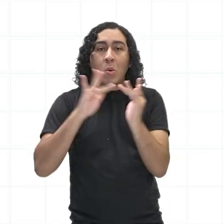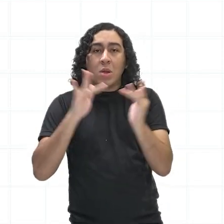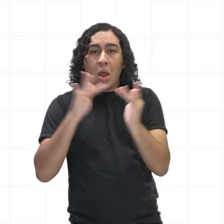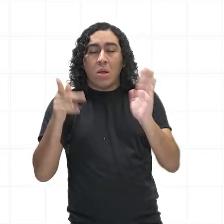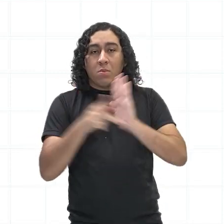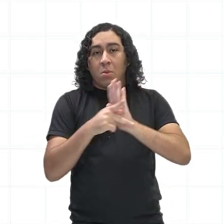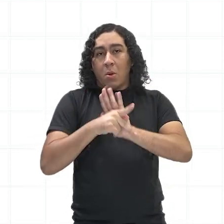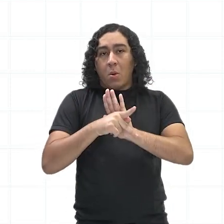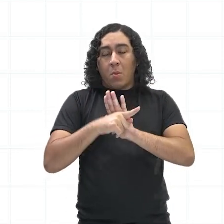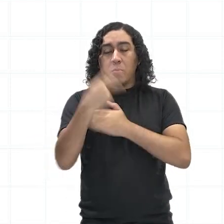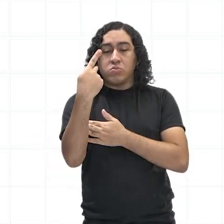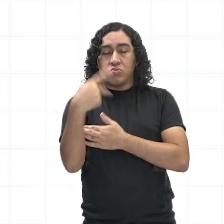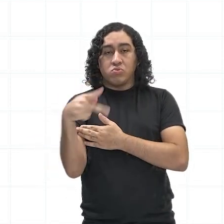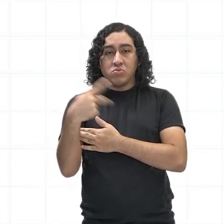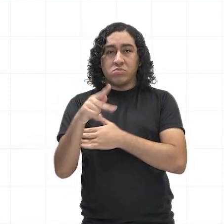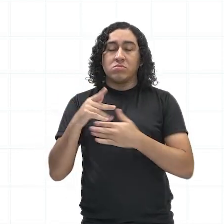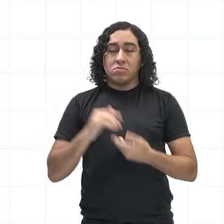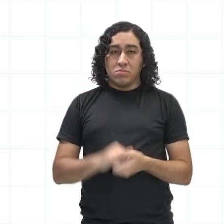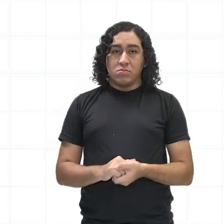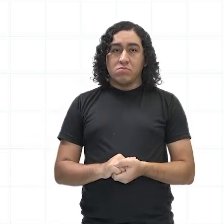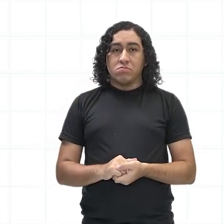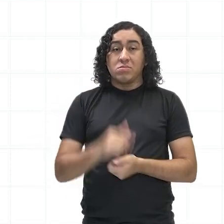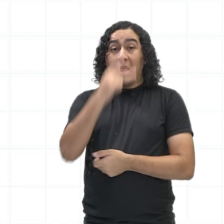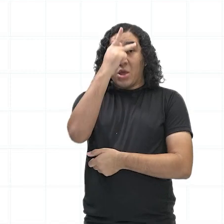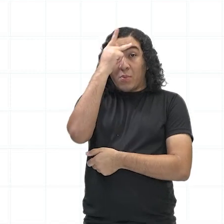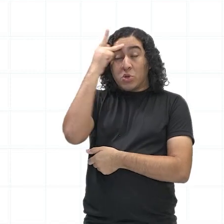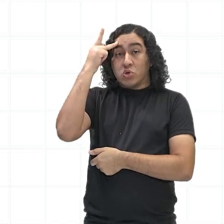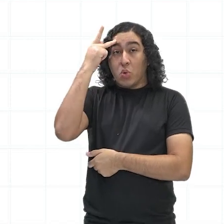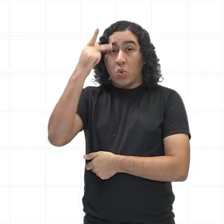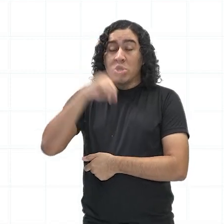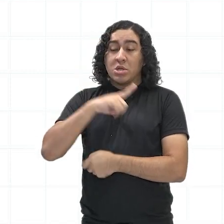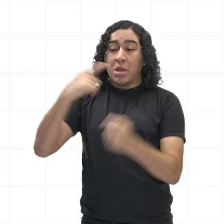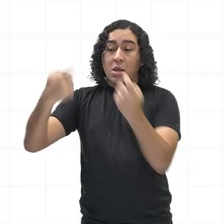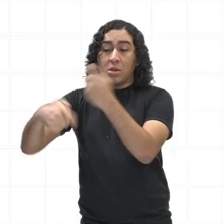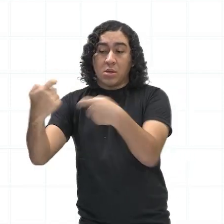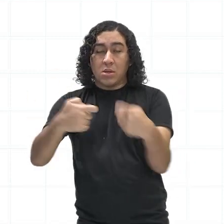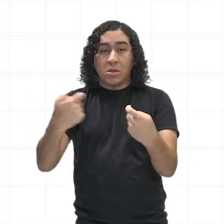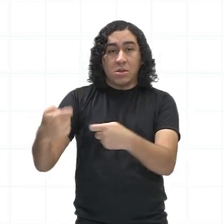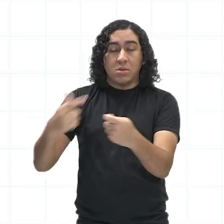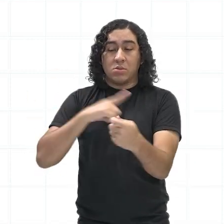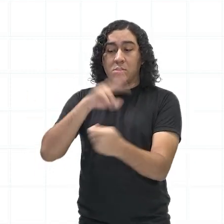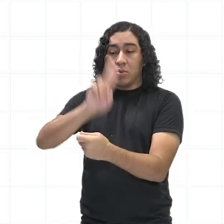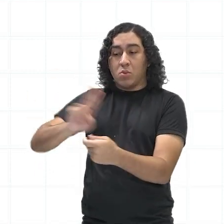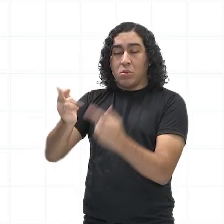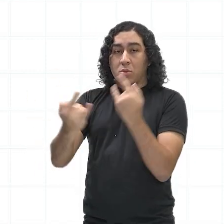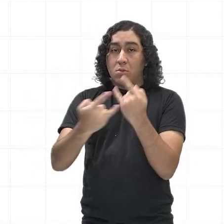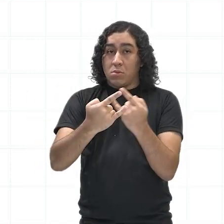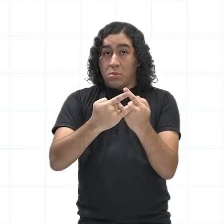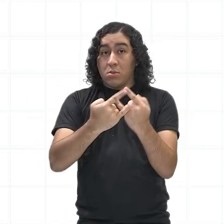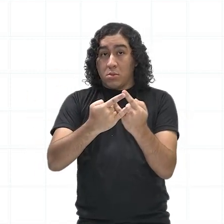por exemplo. Então, as pessoas ali naquele momento do ato sexual que estiverem utilizando o